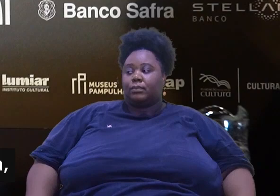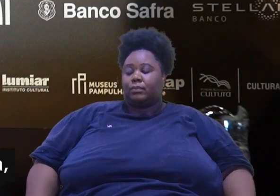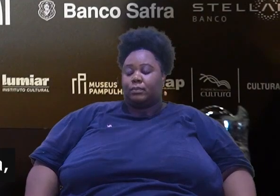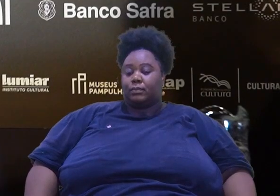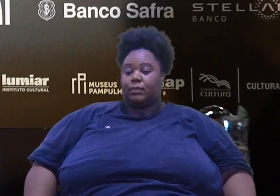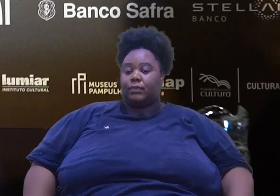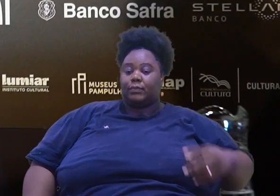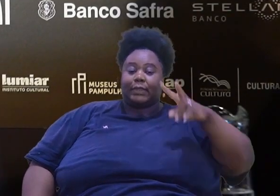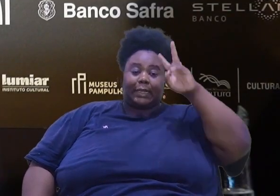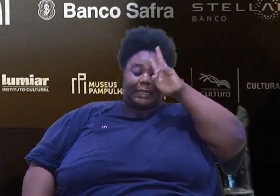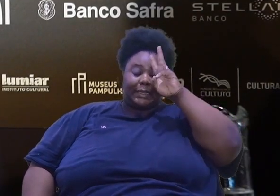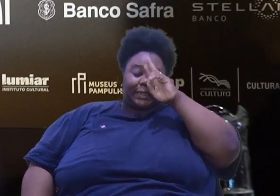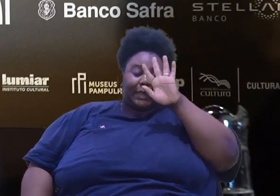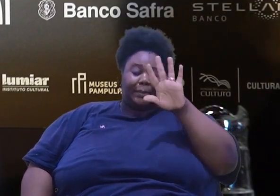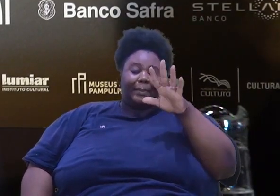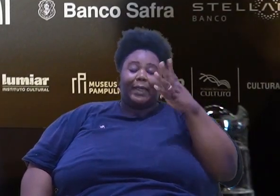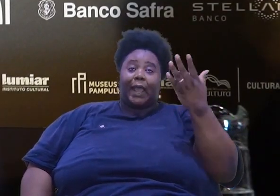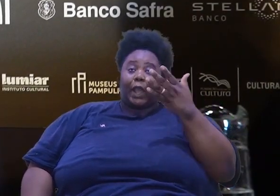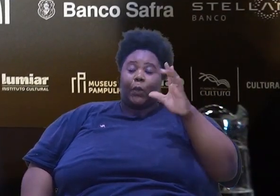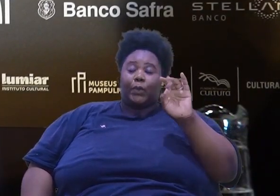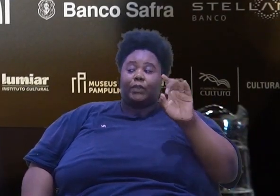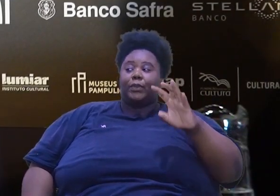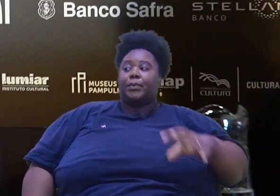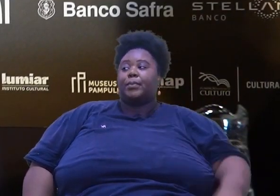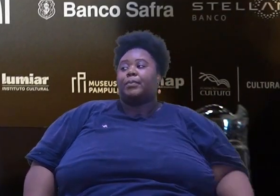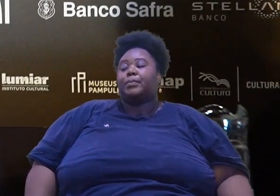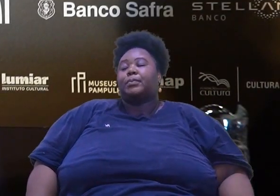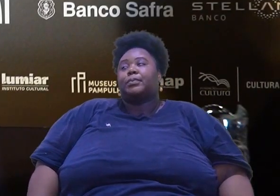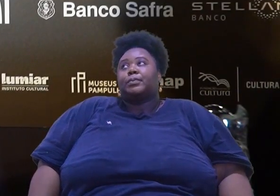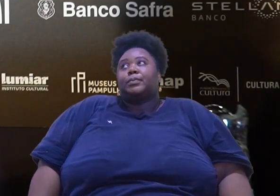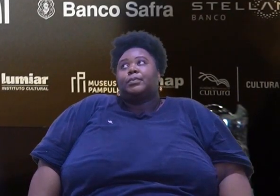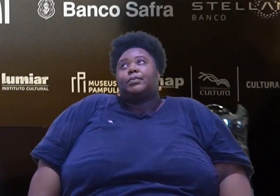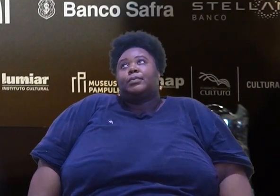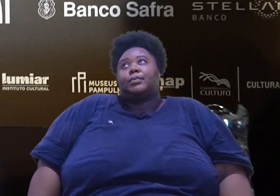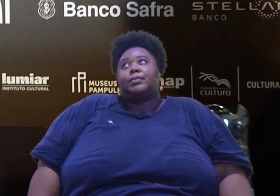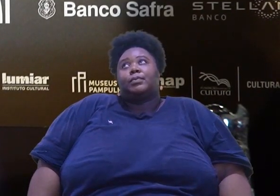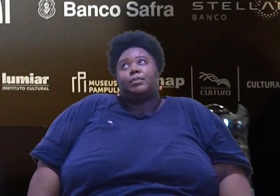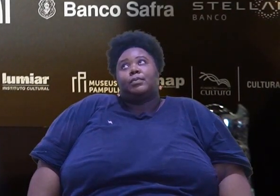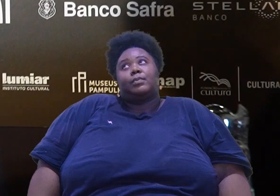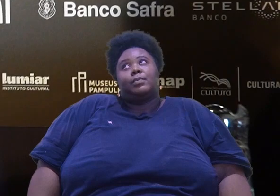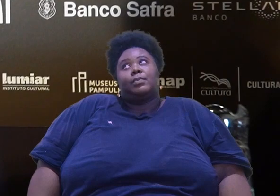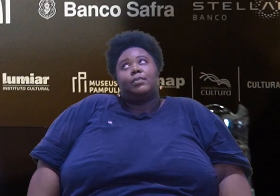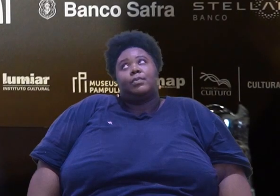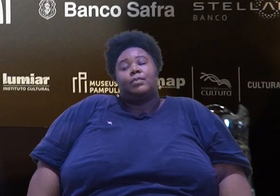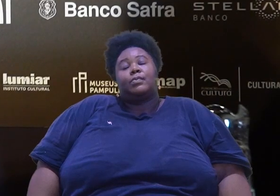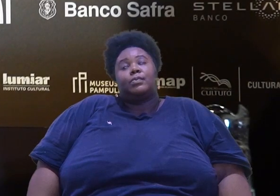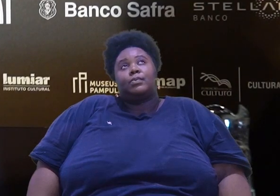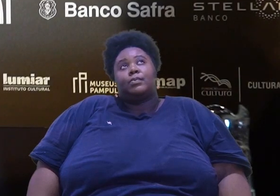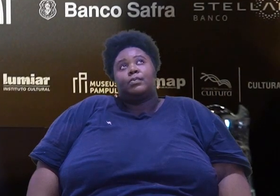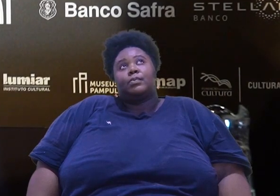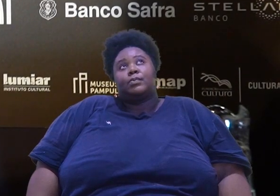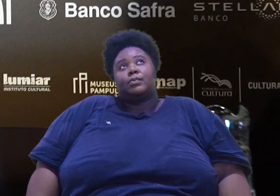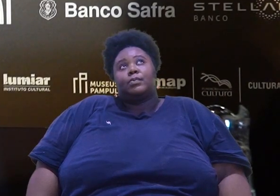só agora que me veio também. Essa